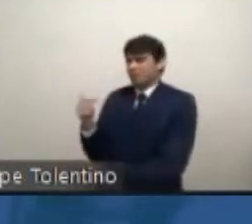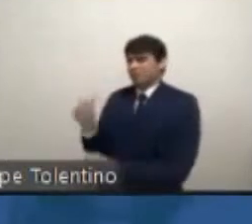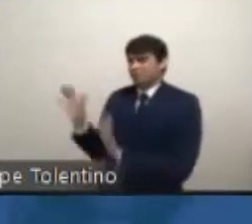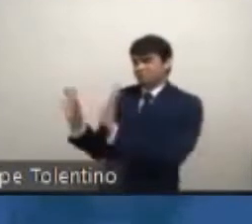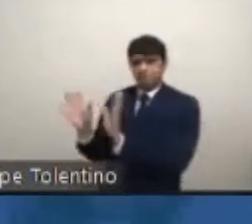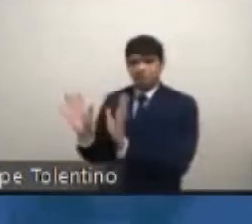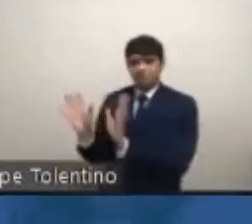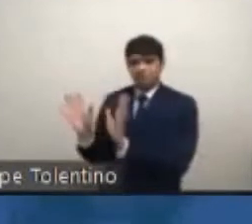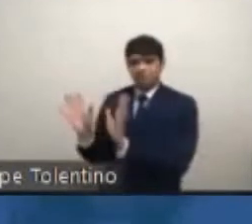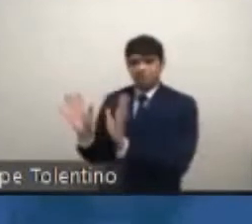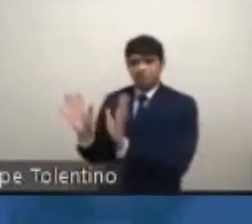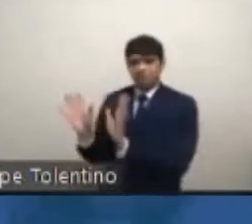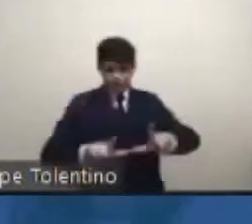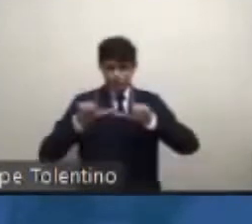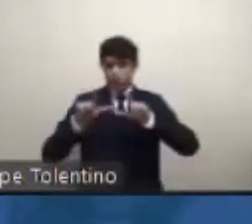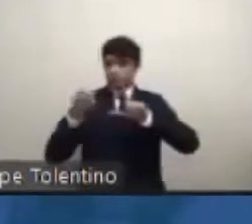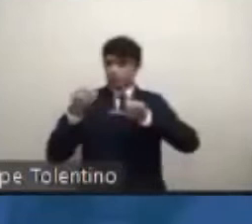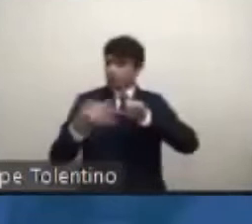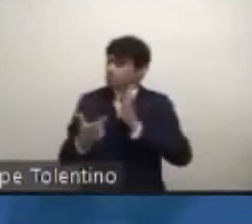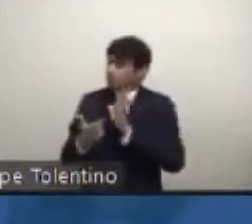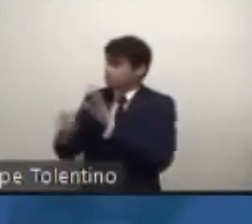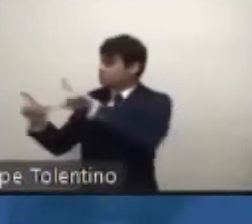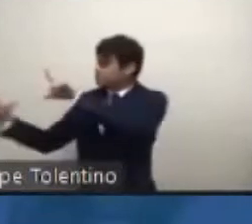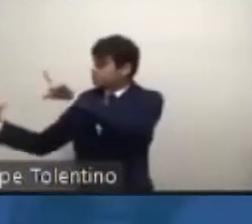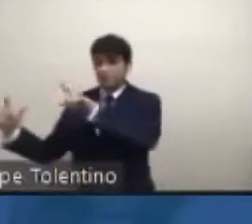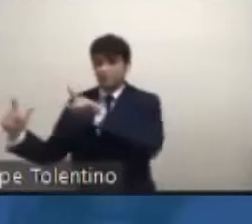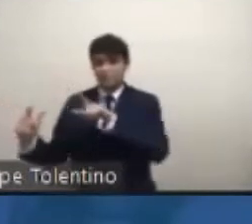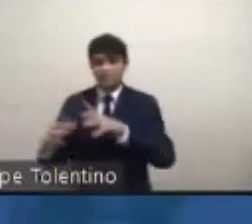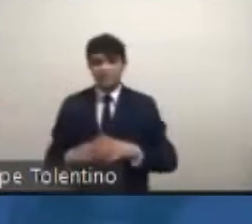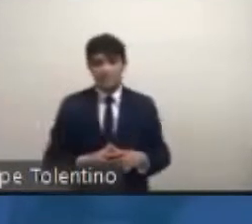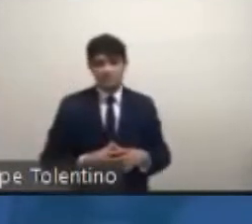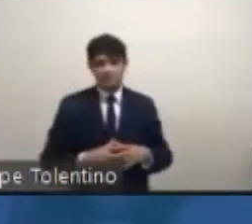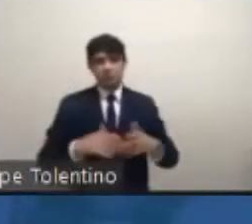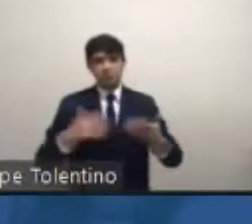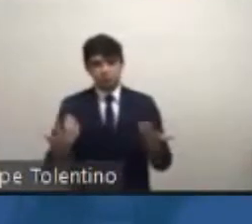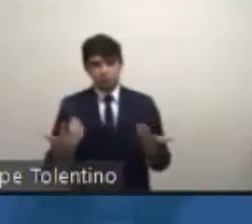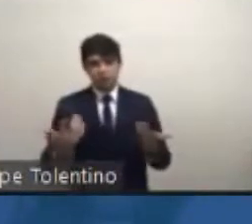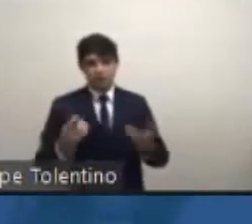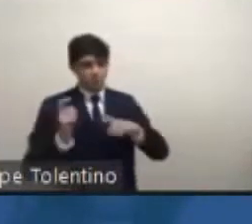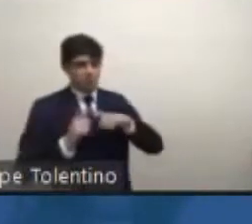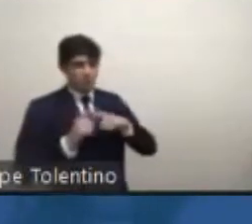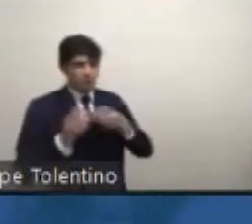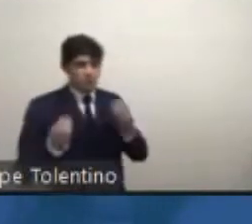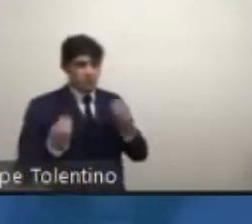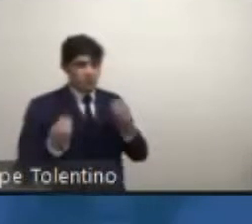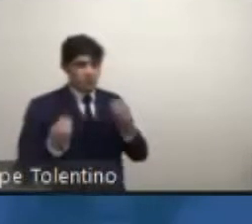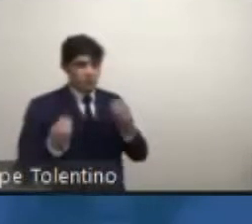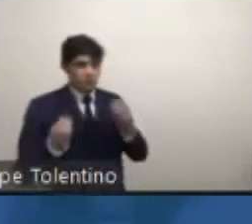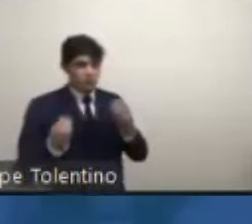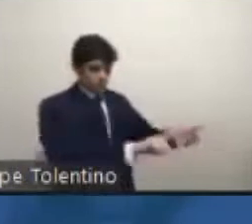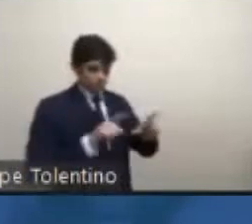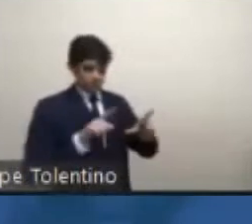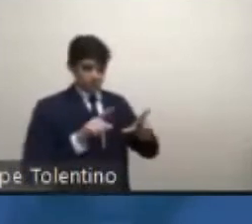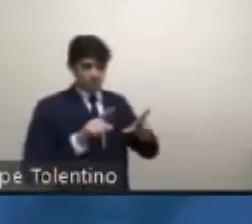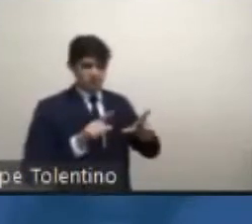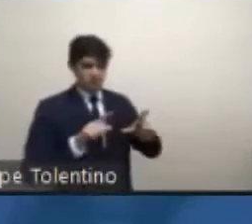na diretiva. Alguns dizem, bom, mas esse documento ele é válido, ele tem a forma correta do ponto de vista legal.